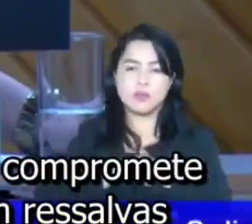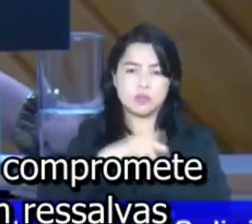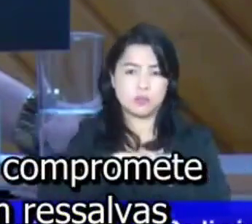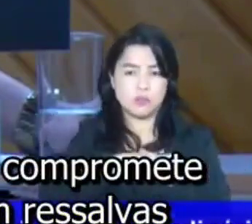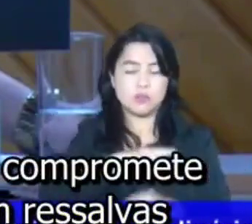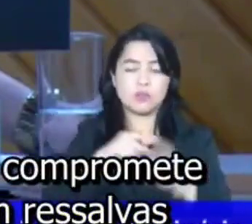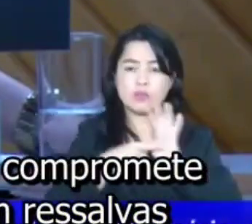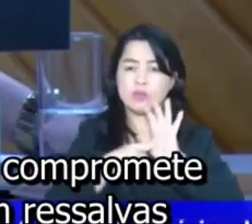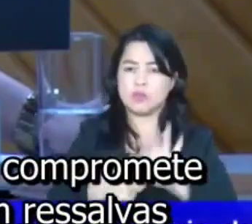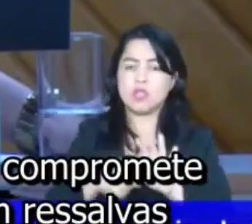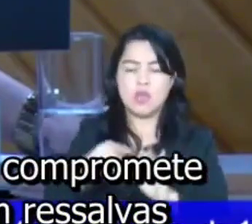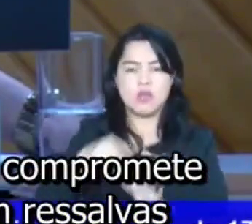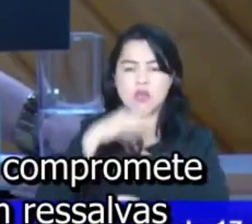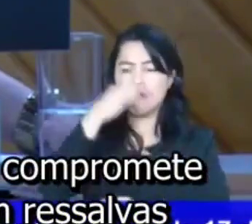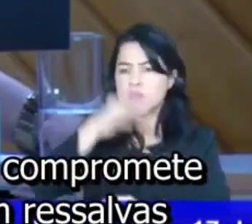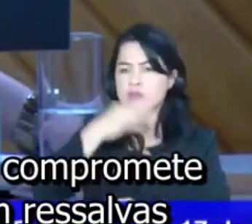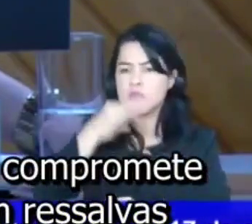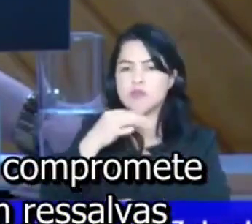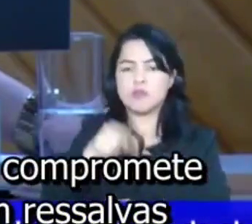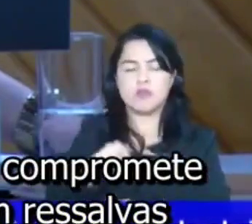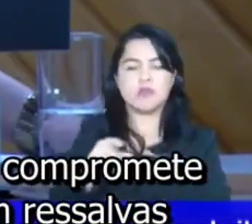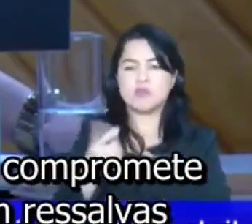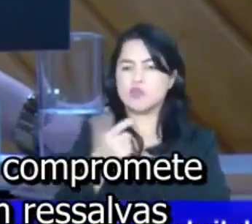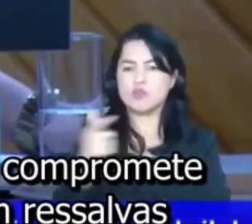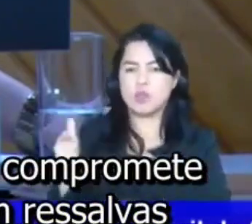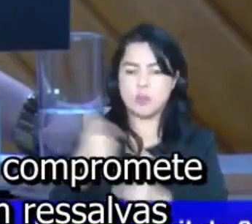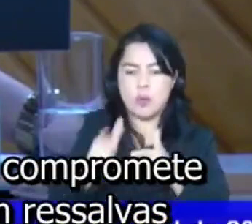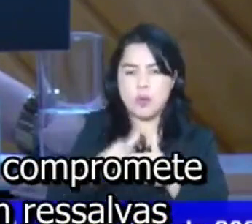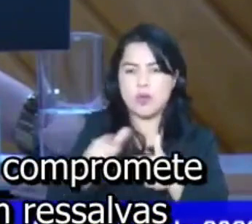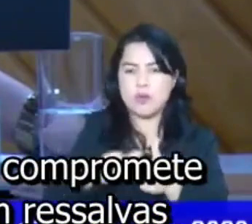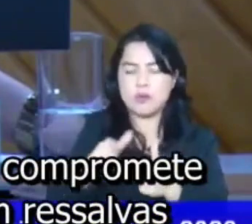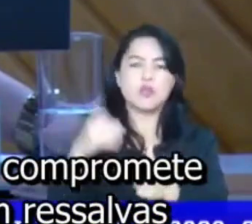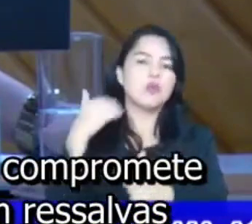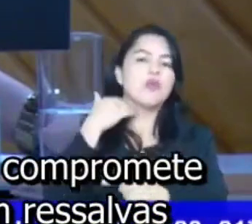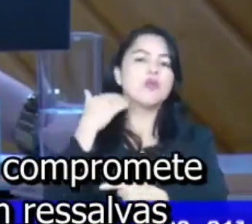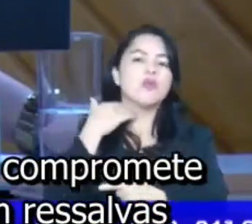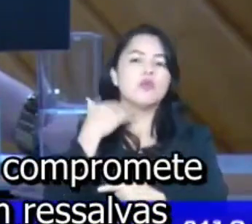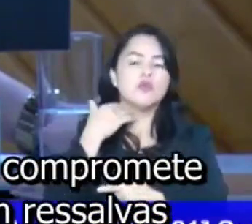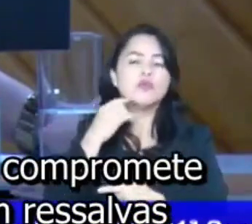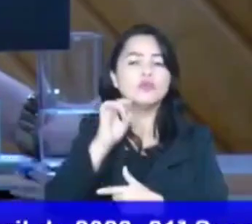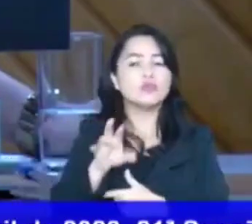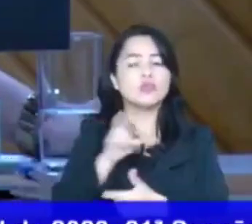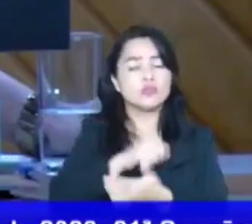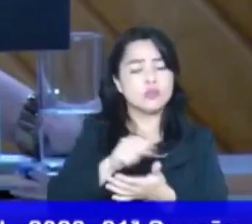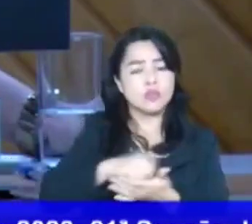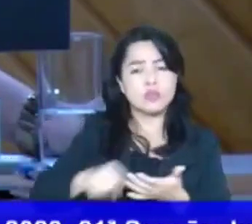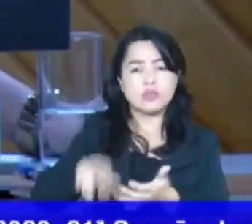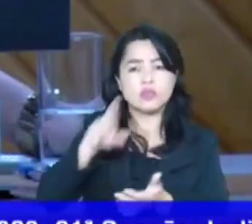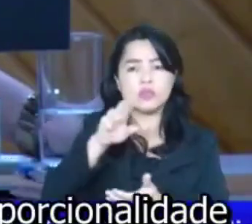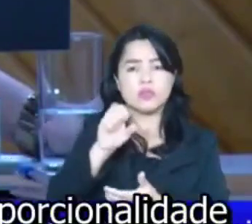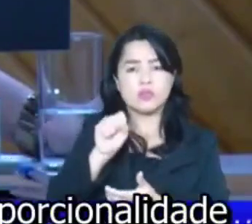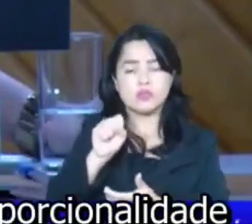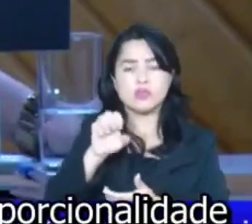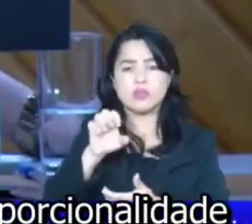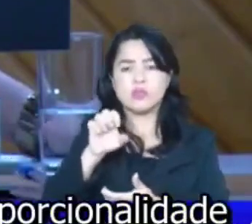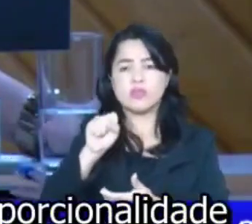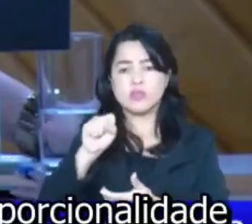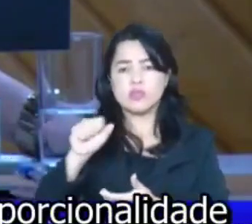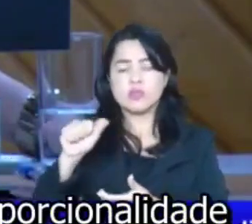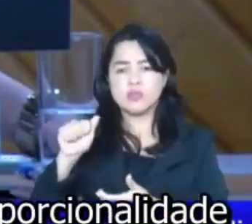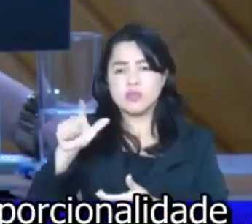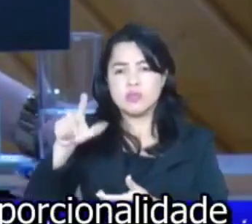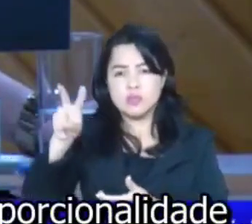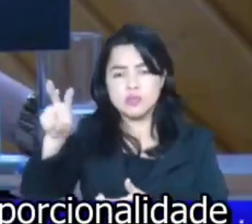essa falha ela não compromete a regularidade das contas, apenas enseja as anotações com ressalvas. Então, em atenção também